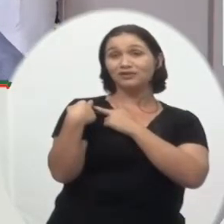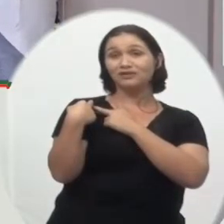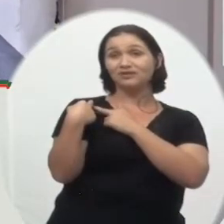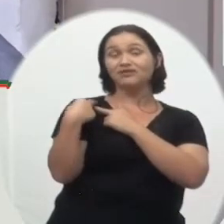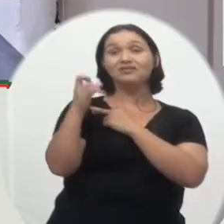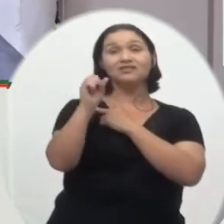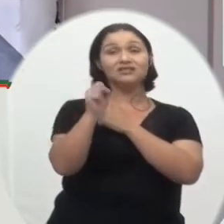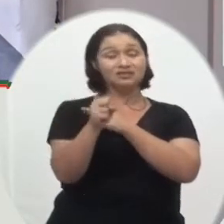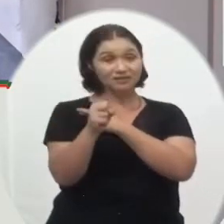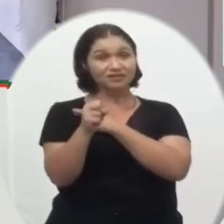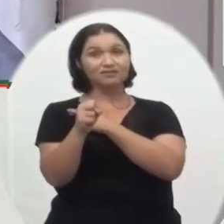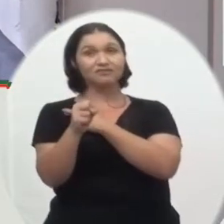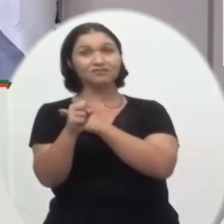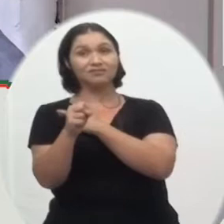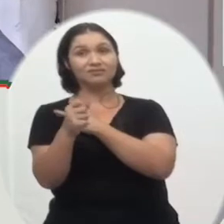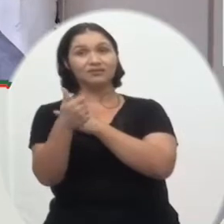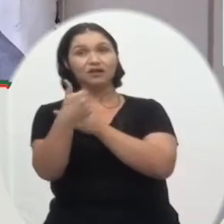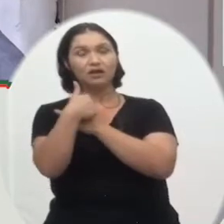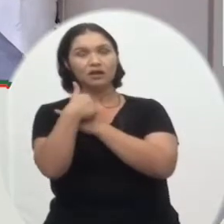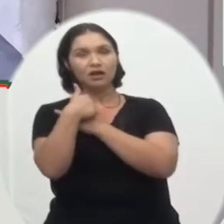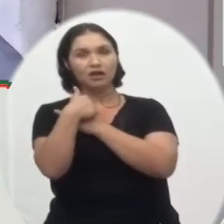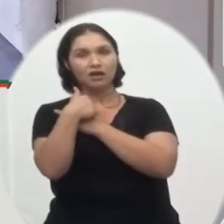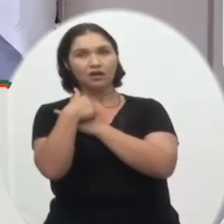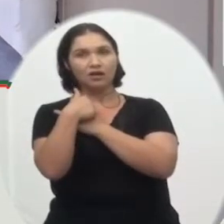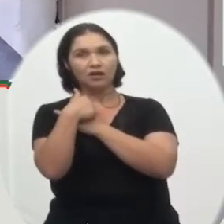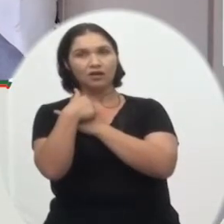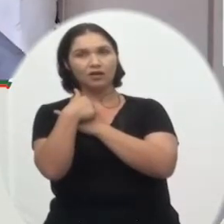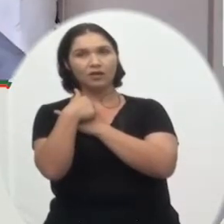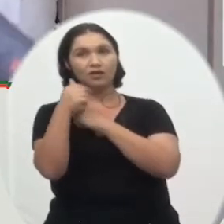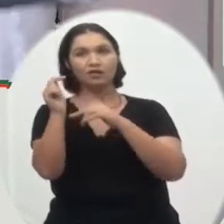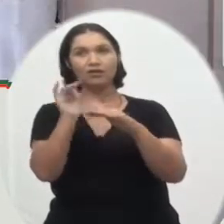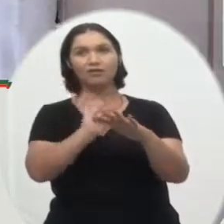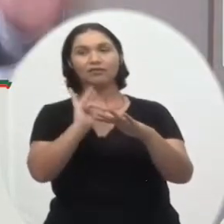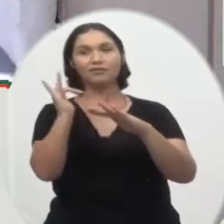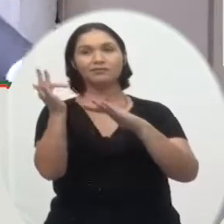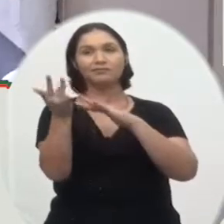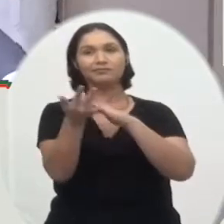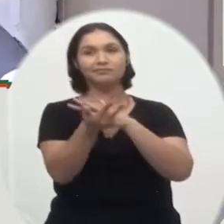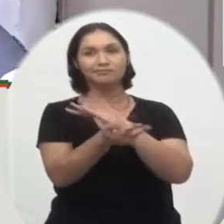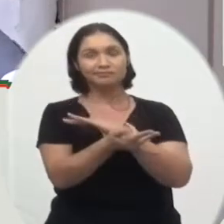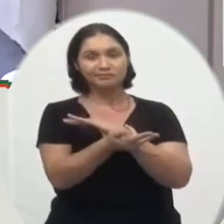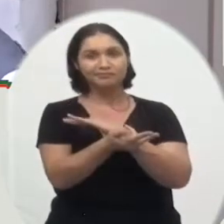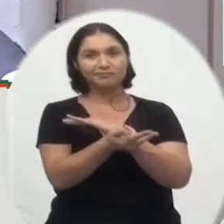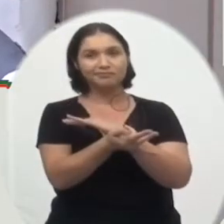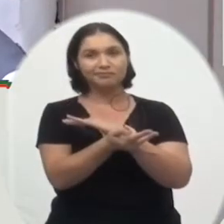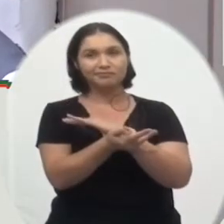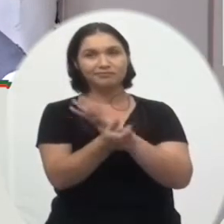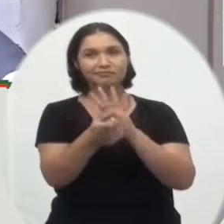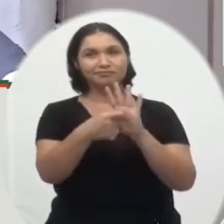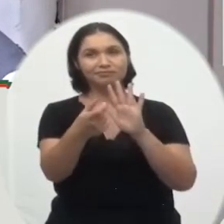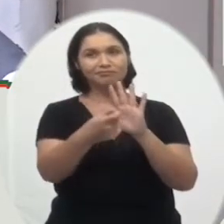fui criticado. Com a lei já não cumpre, imagina sem lei.